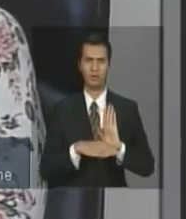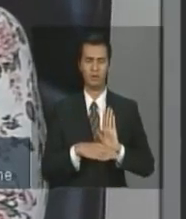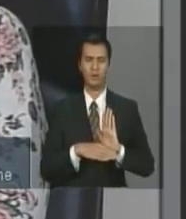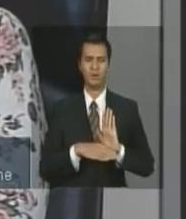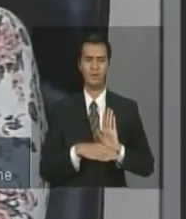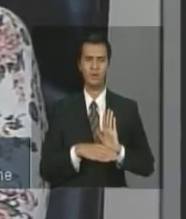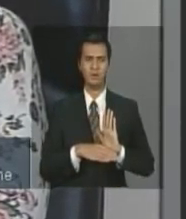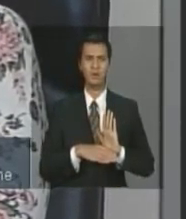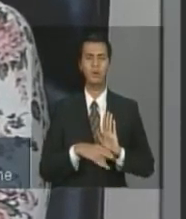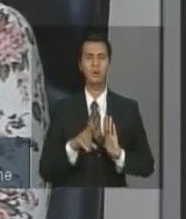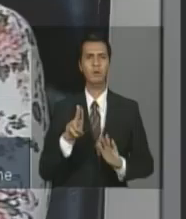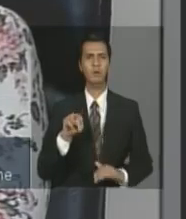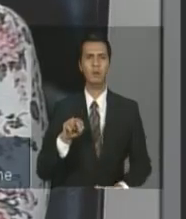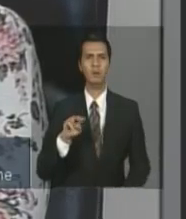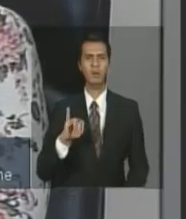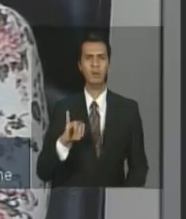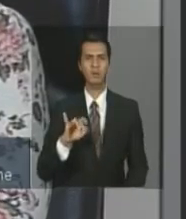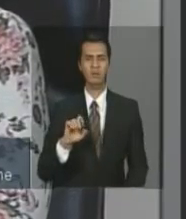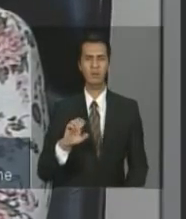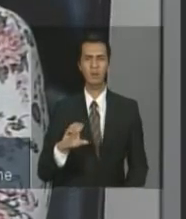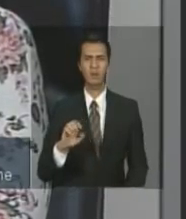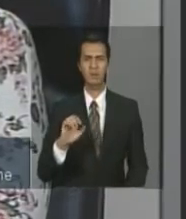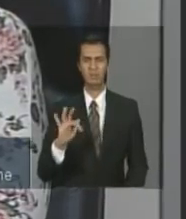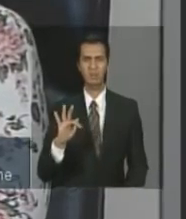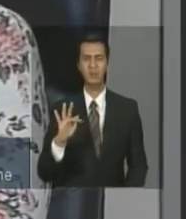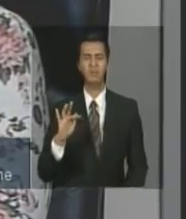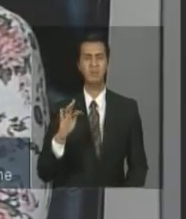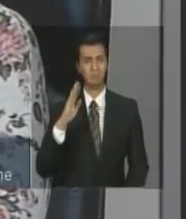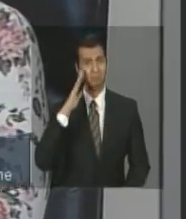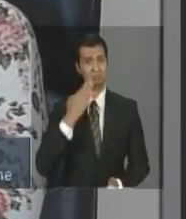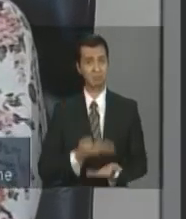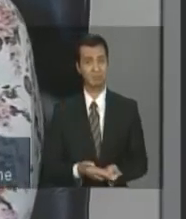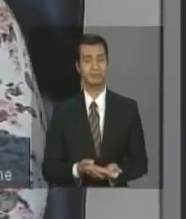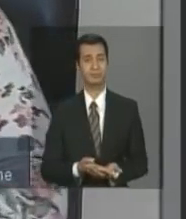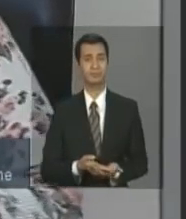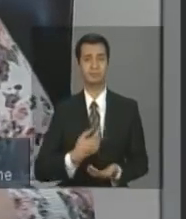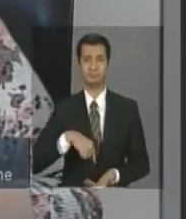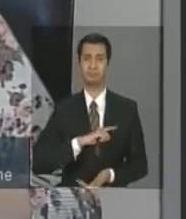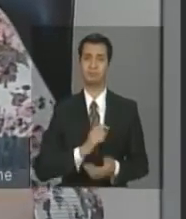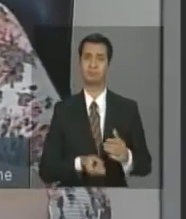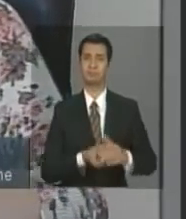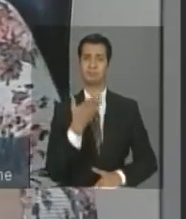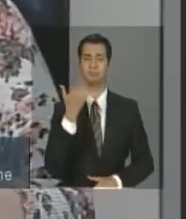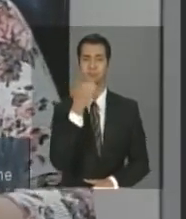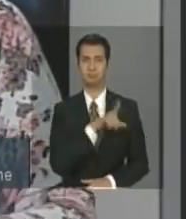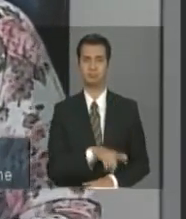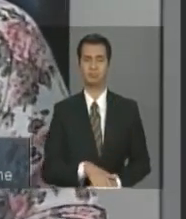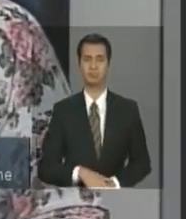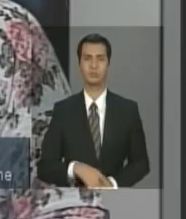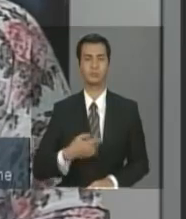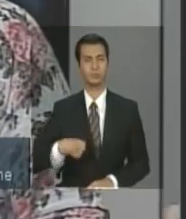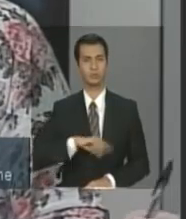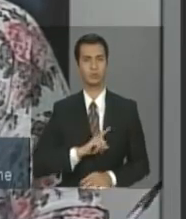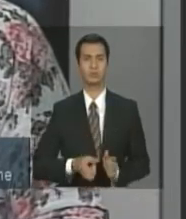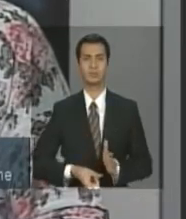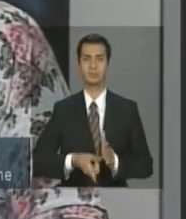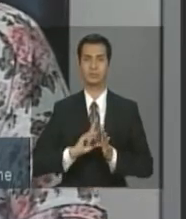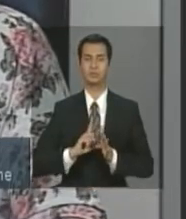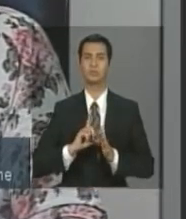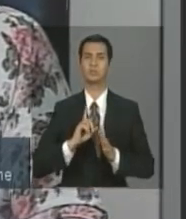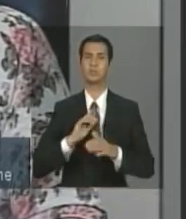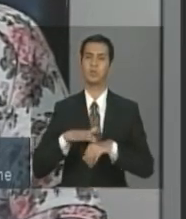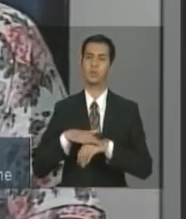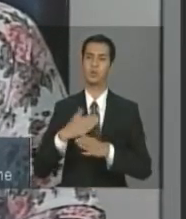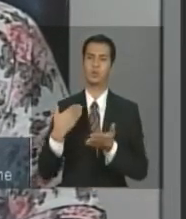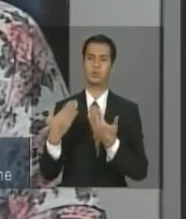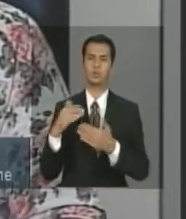como reconhece a Unicef, tem conseguido surtir efeito. Até porque, nesse caso, nós até conversamos com a Unicef antes de lançar o Brasil Sem